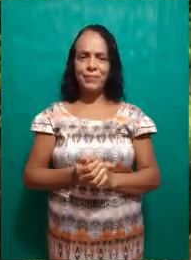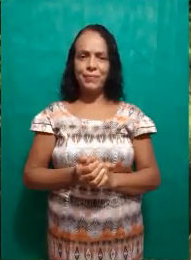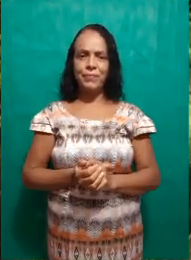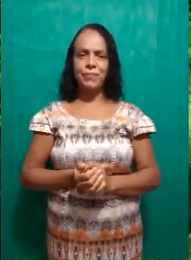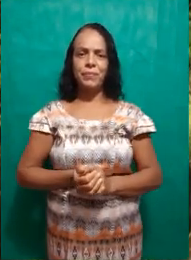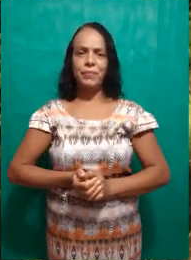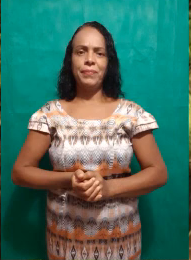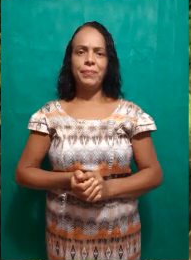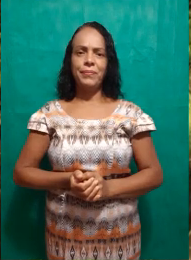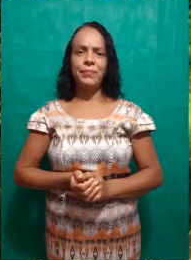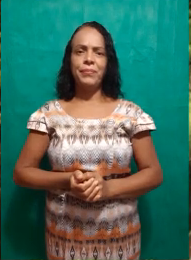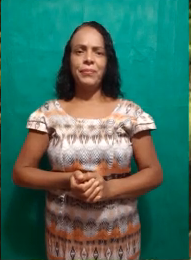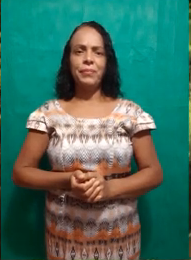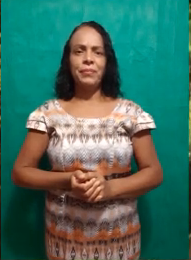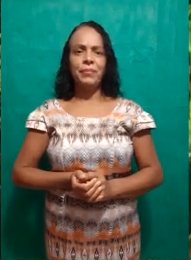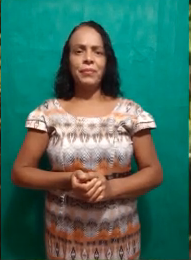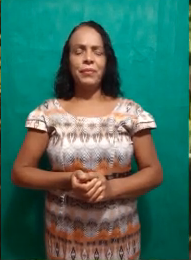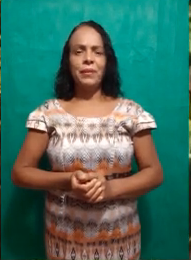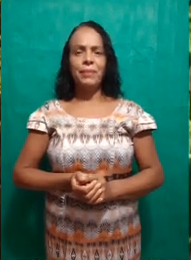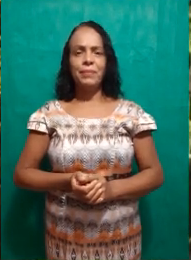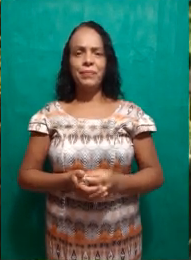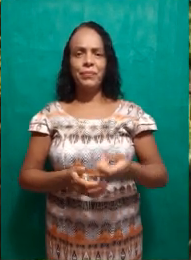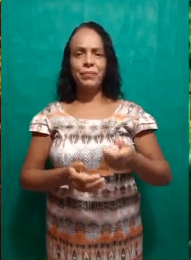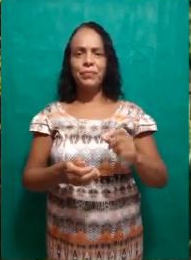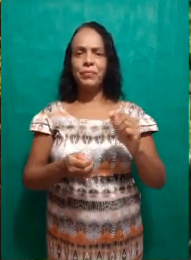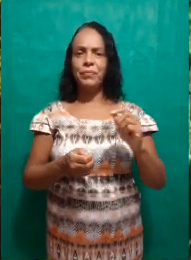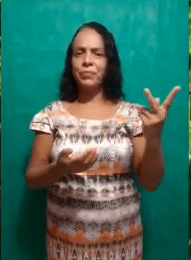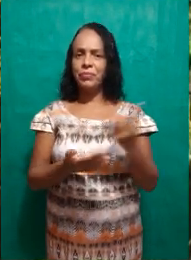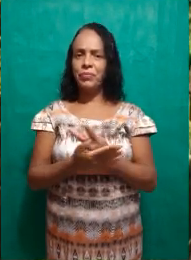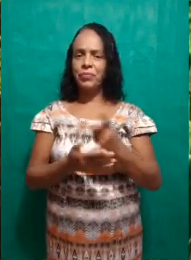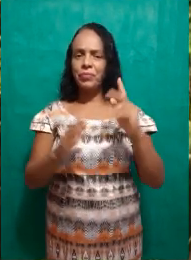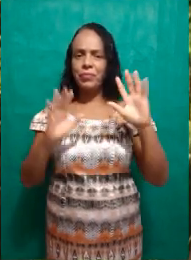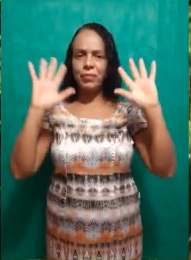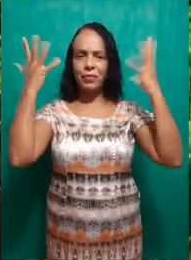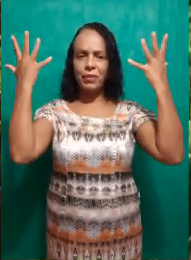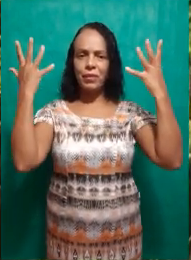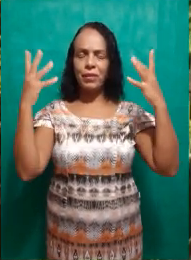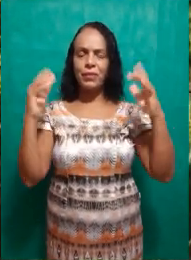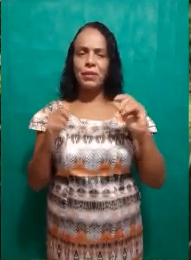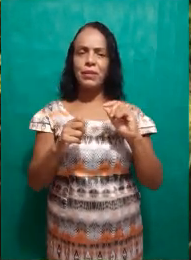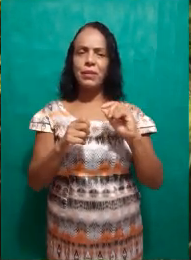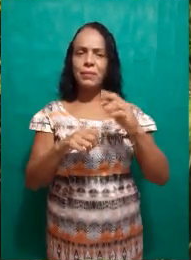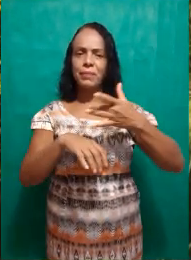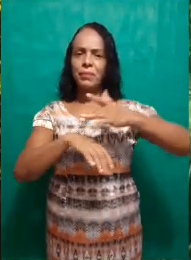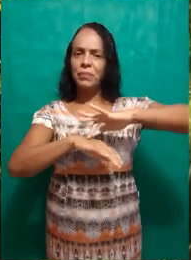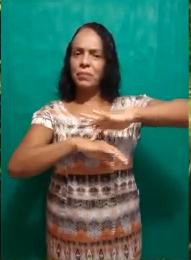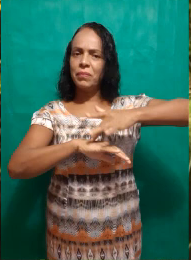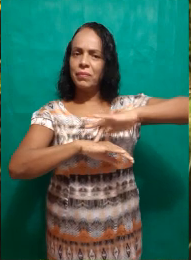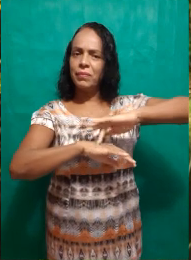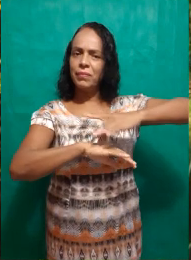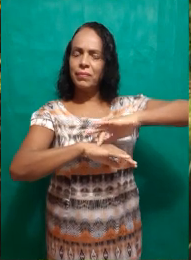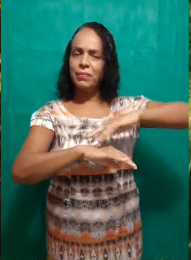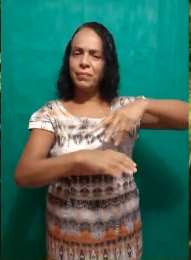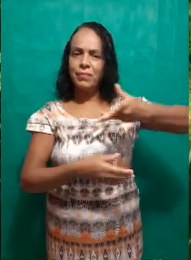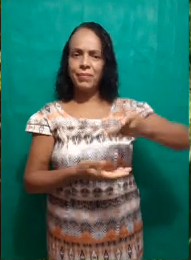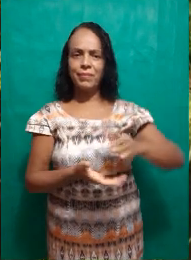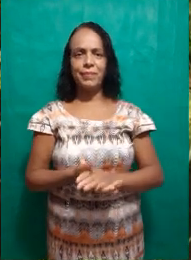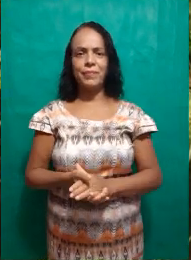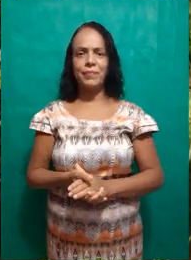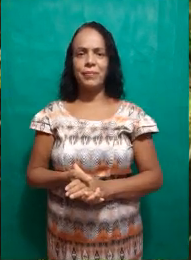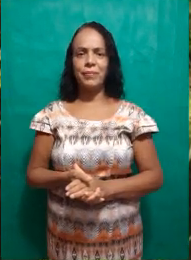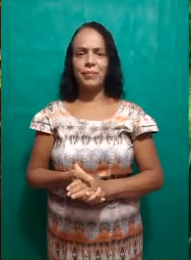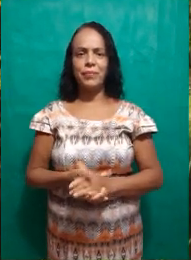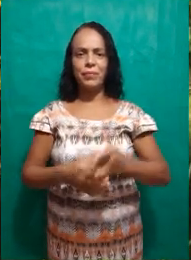que uma festa com um baiado. Uma festa